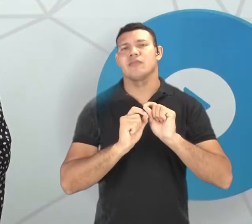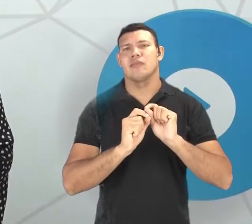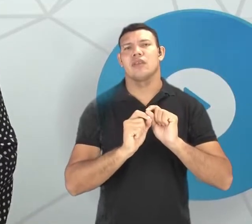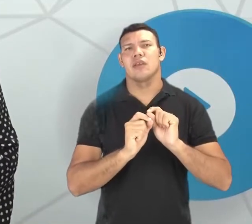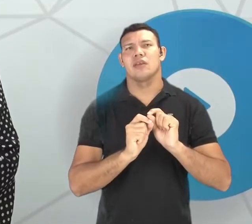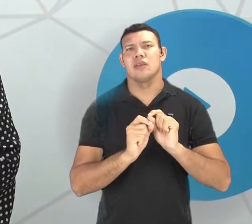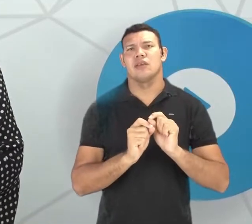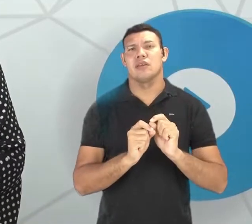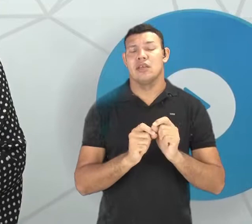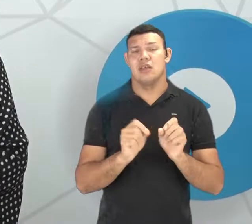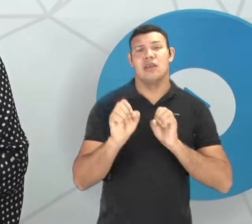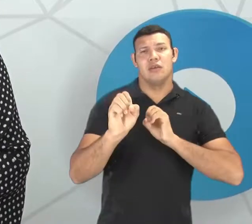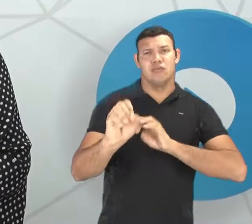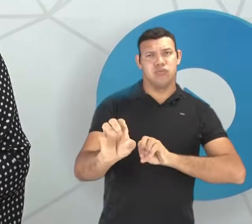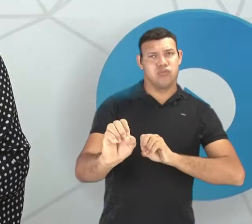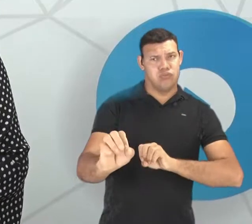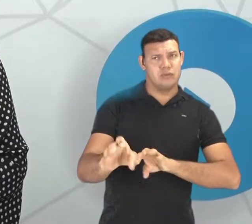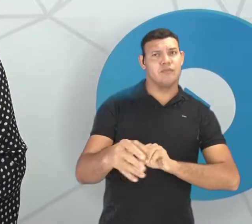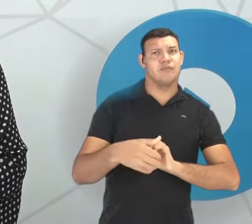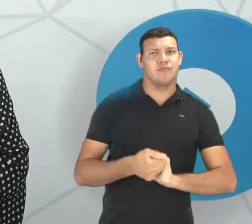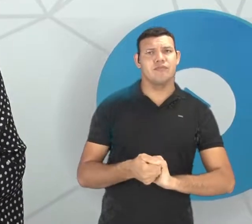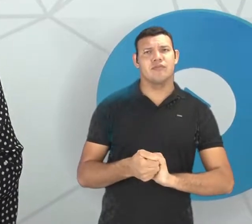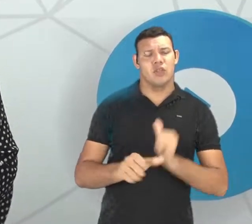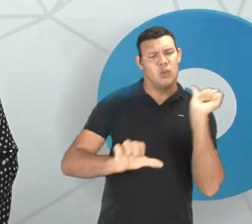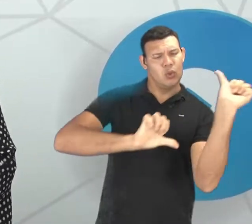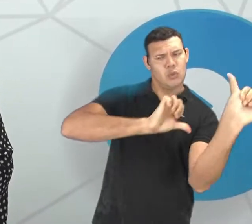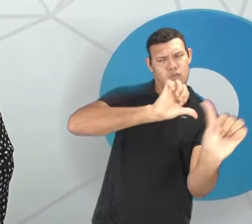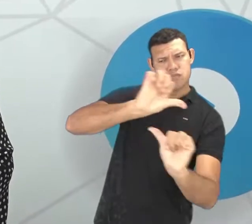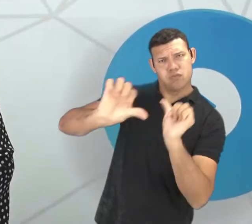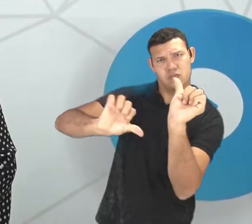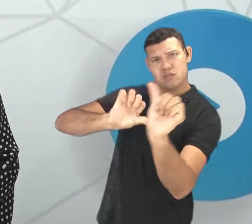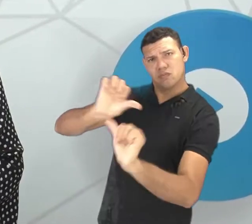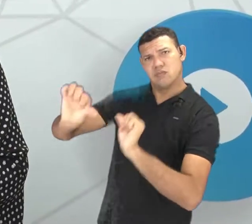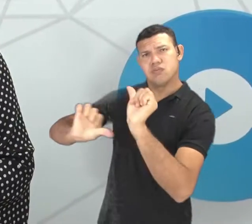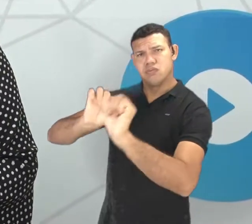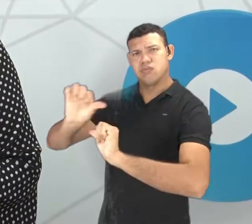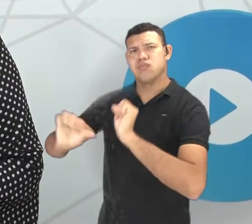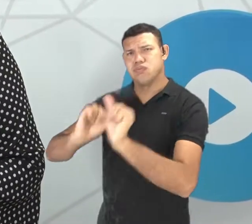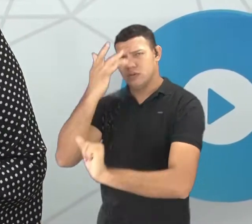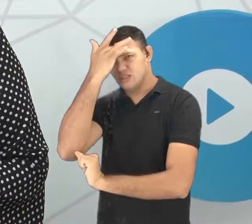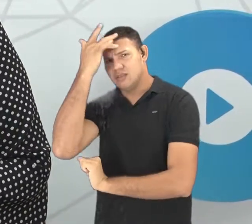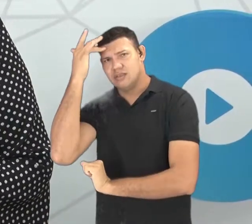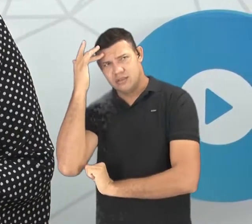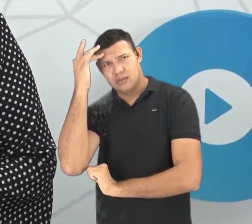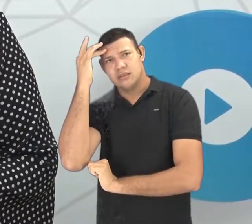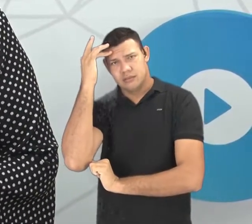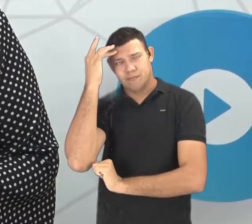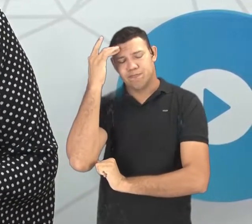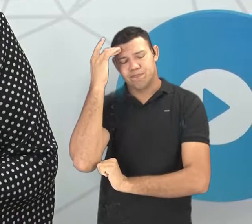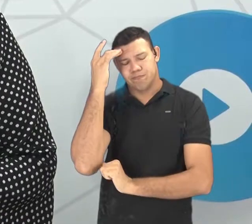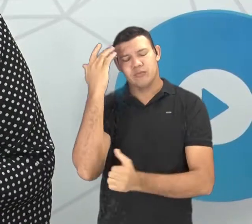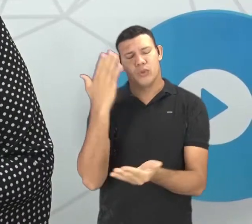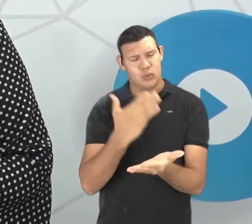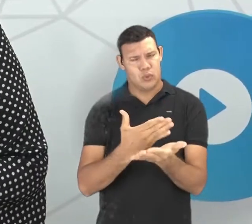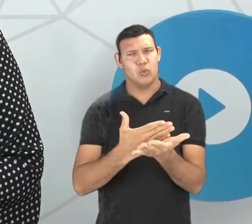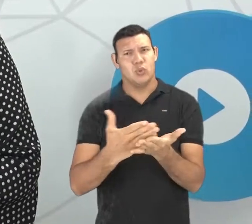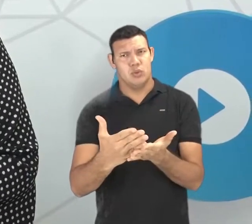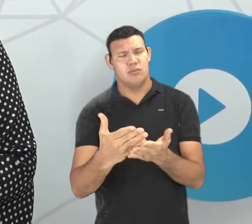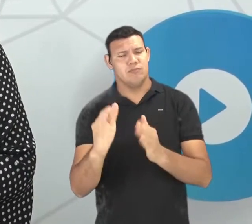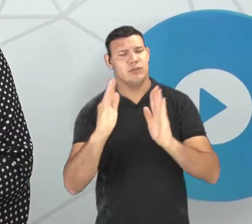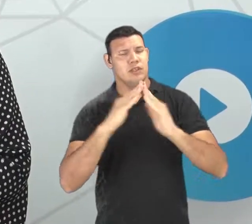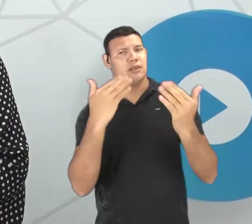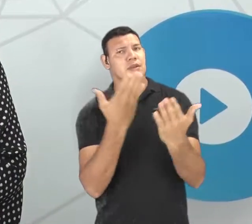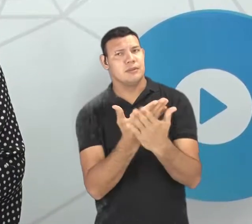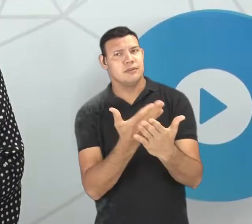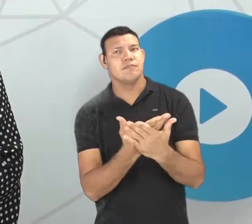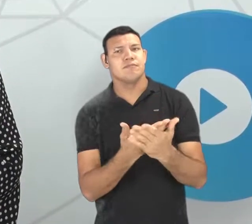é a educação. Educação não é educação transformadora de pessoas. Essa educação que começa